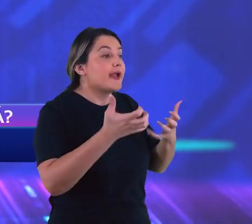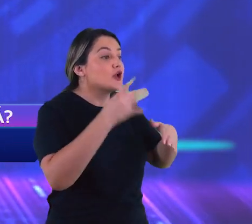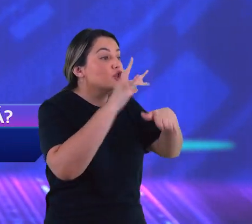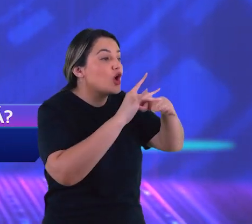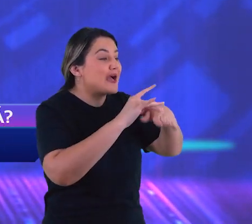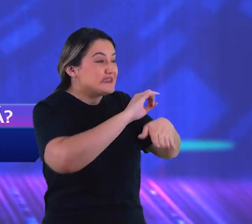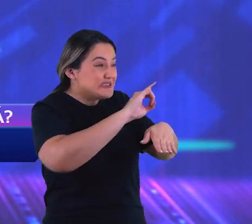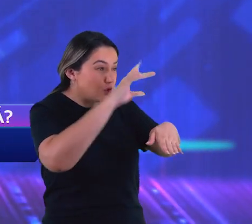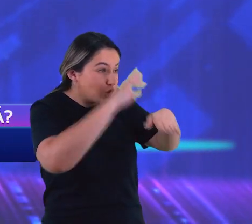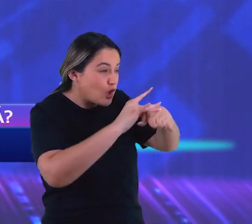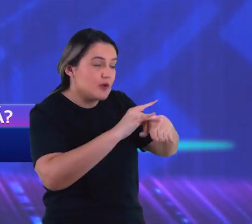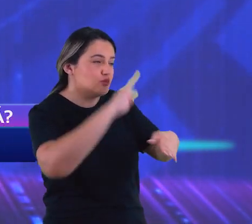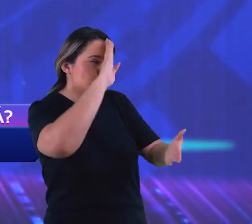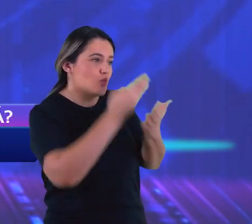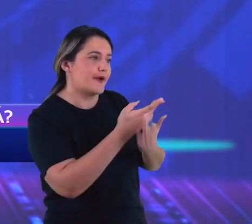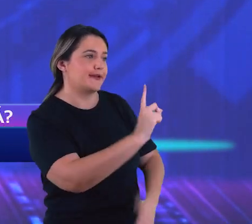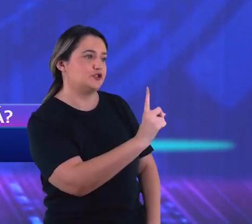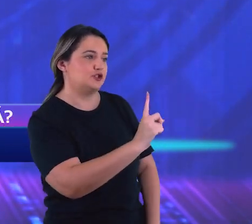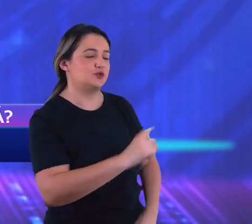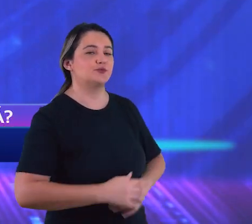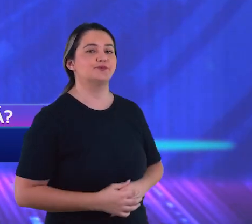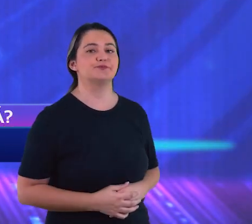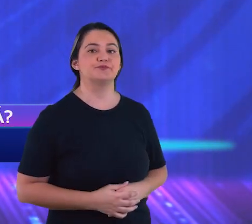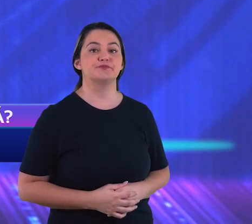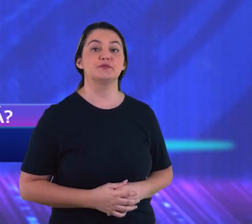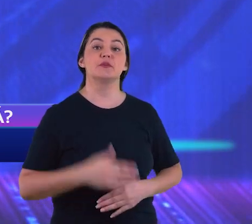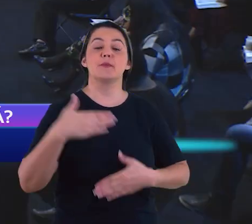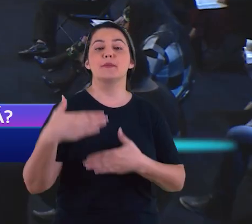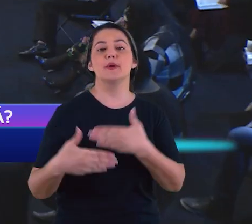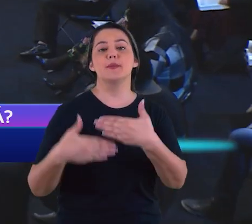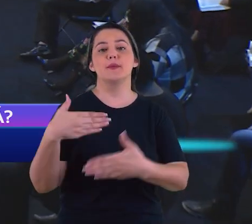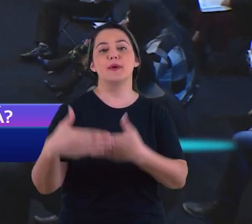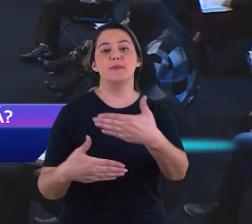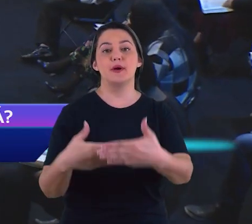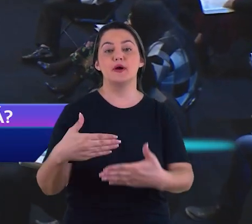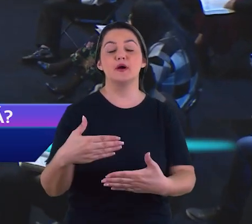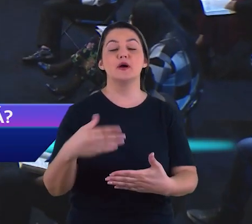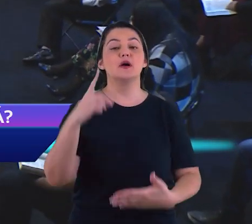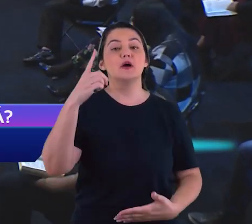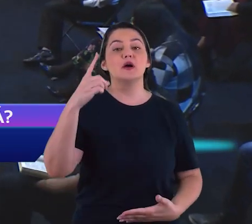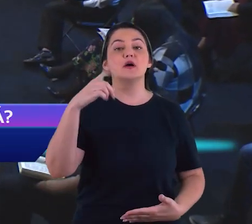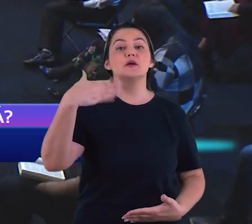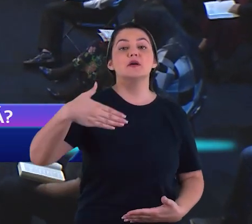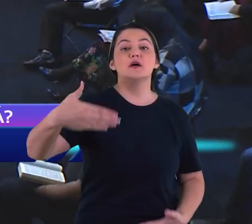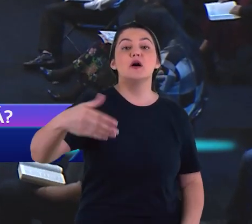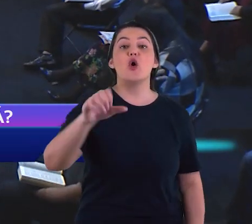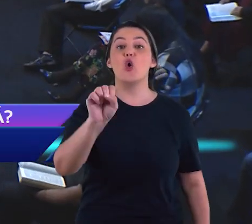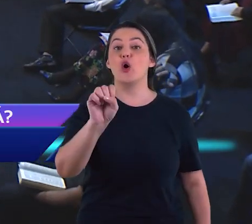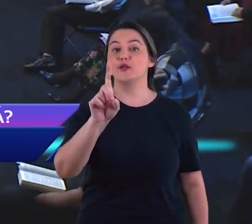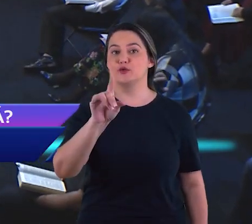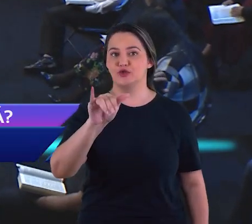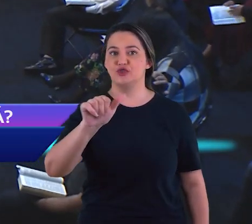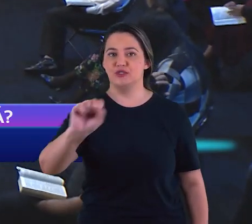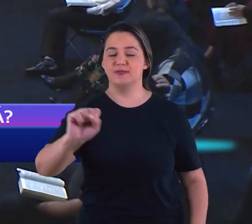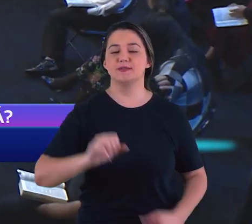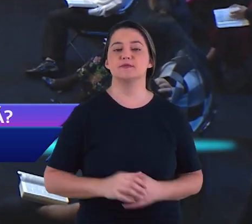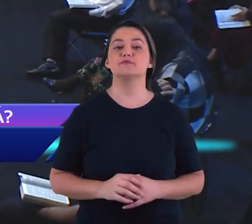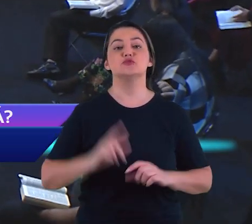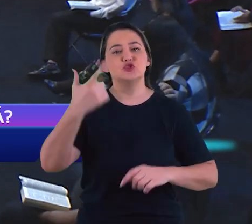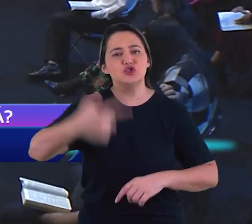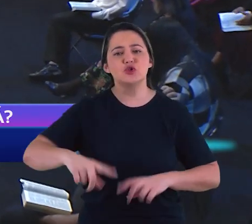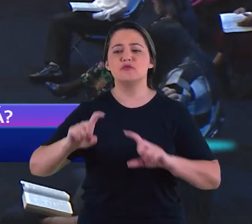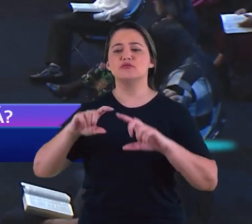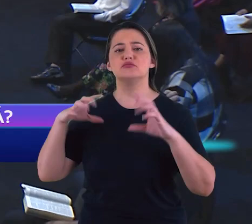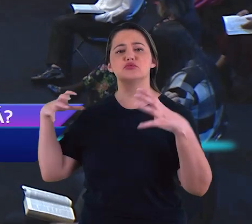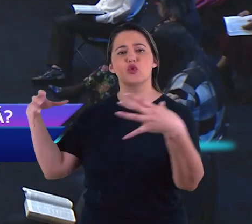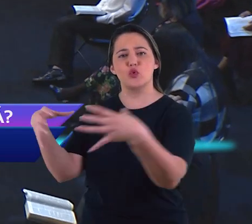algum acreditarei. Versículo 26. Passados 8 dias, estavam outra vez ali